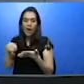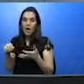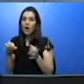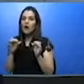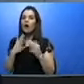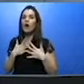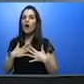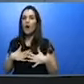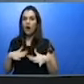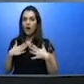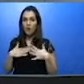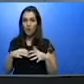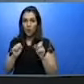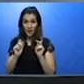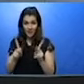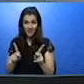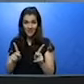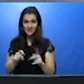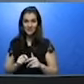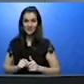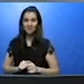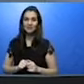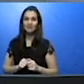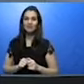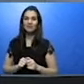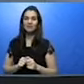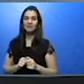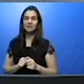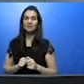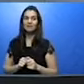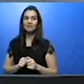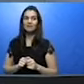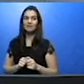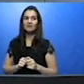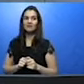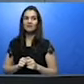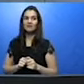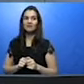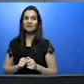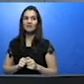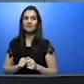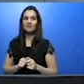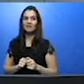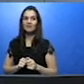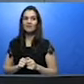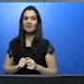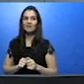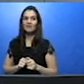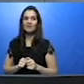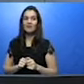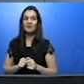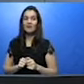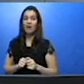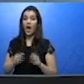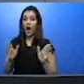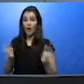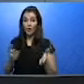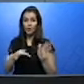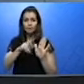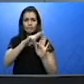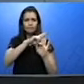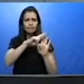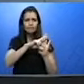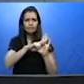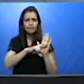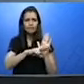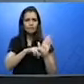ok? Então vamos lá para o nosso roteiro de